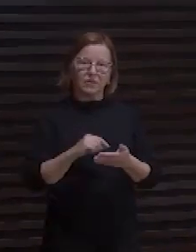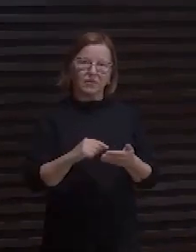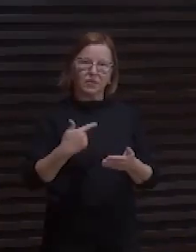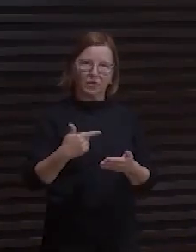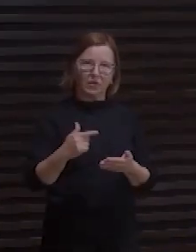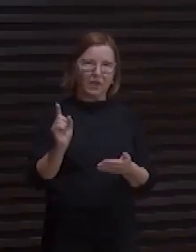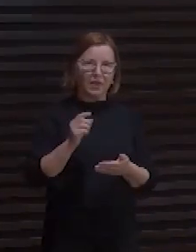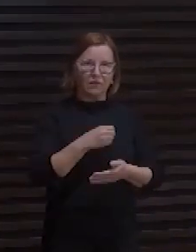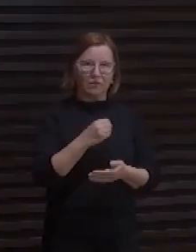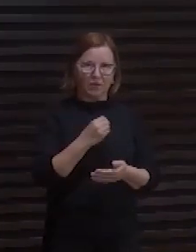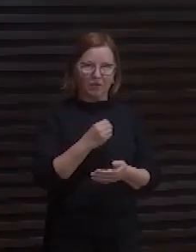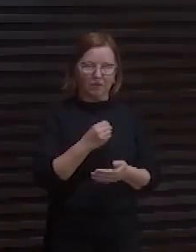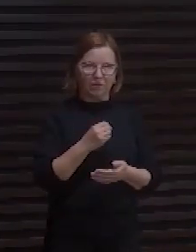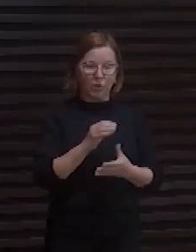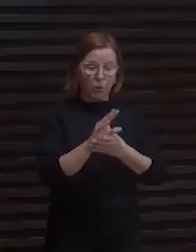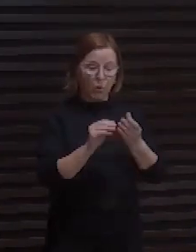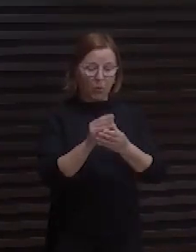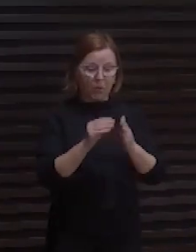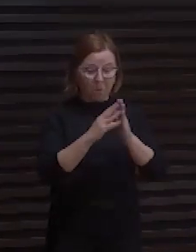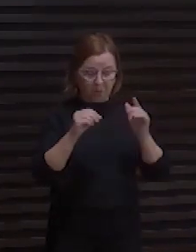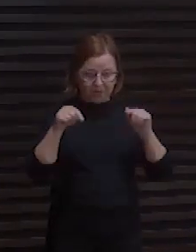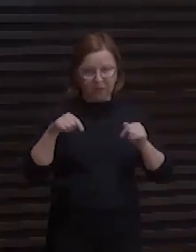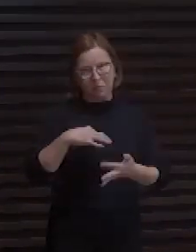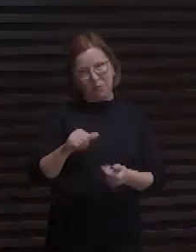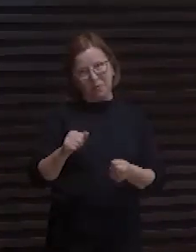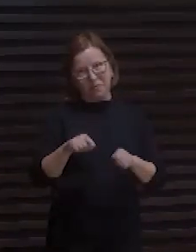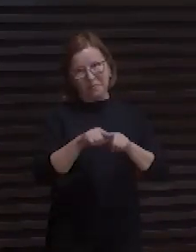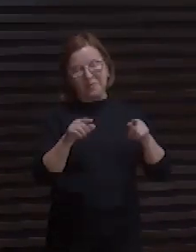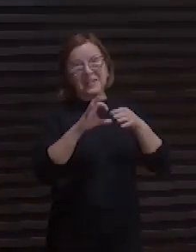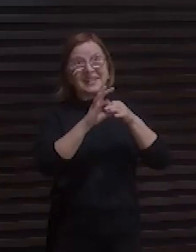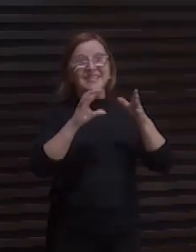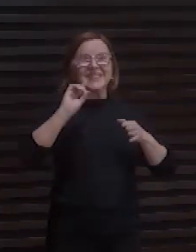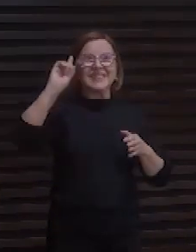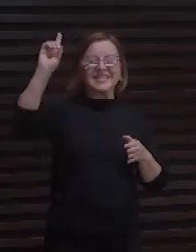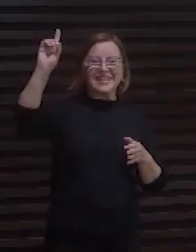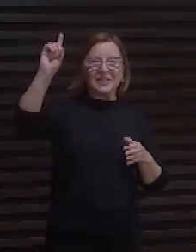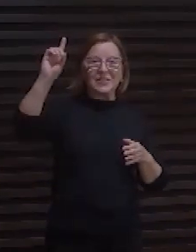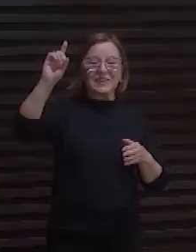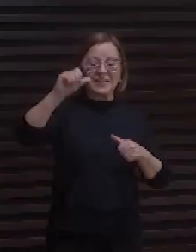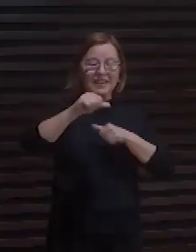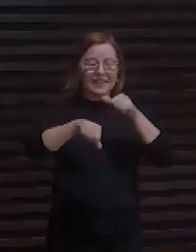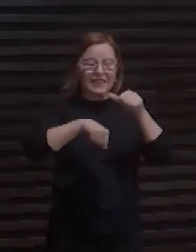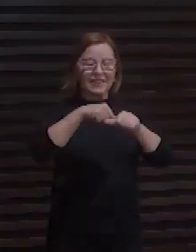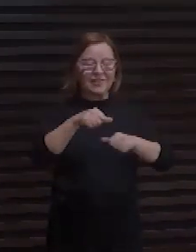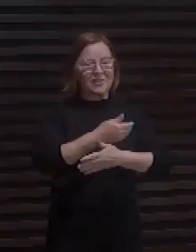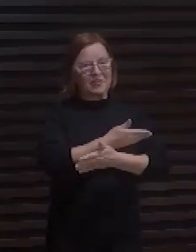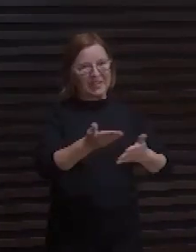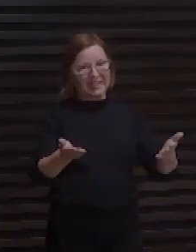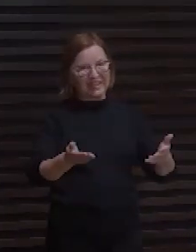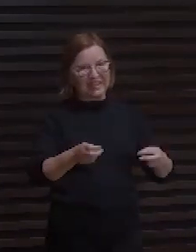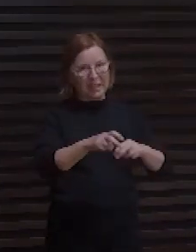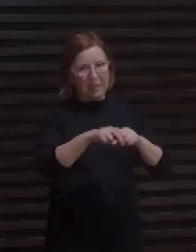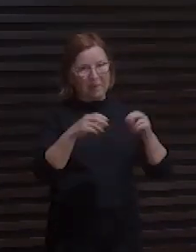vivam conforme os padrões deste mundo, mas deixem que Deus os transforme pela renovação